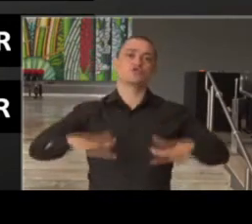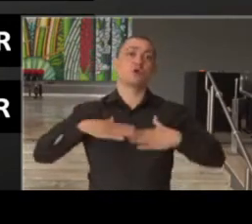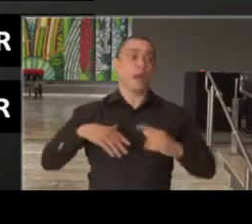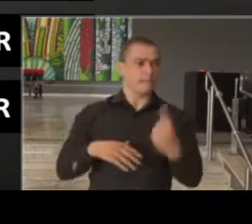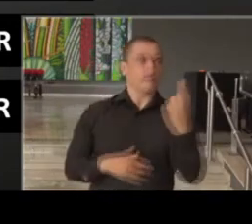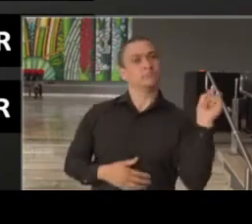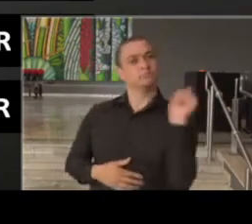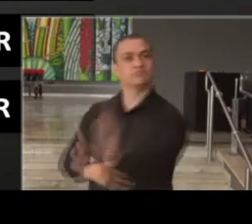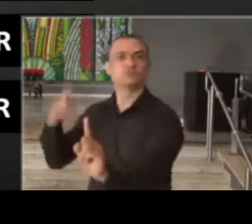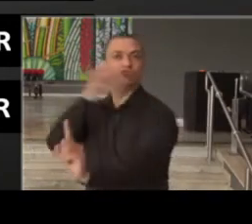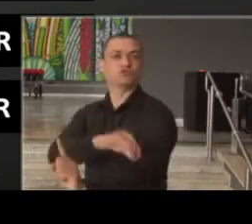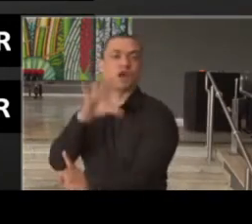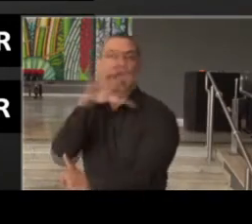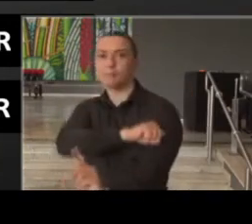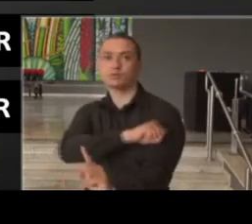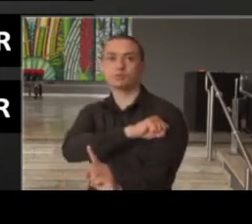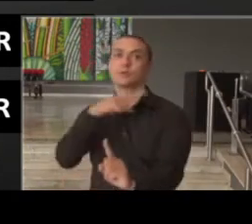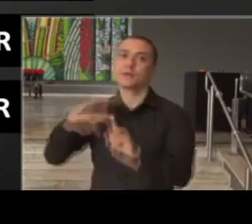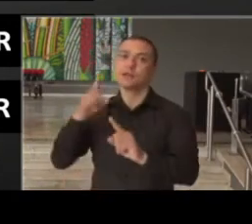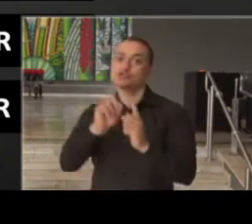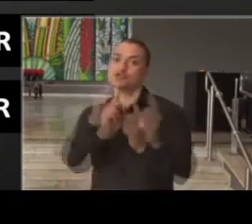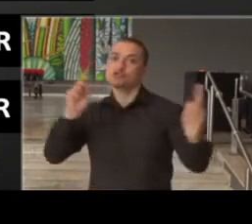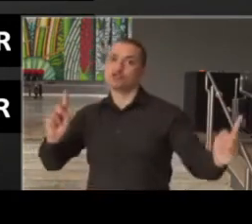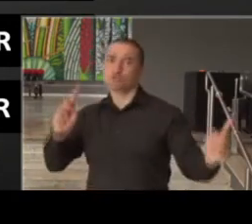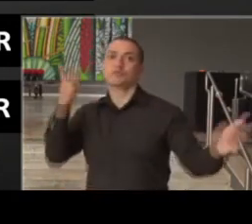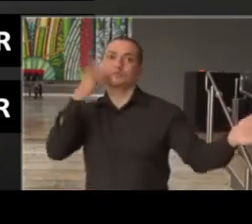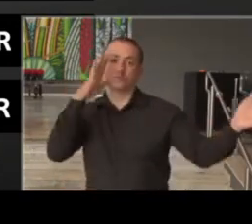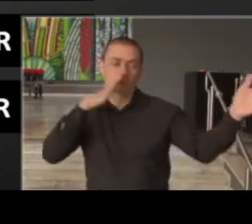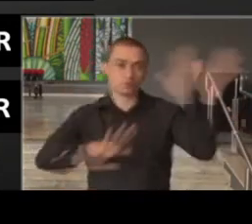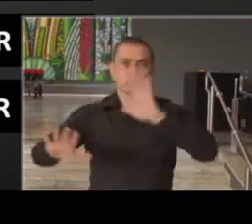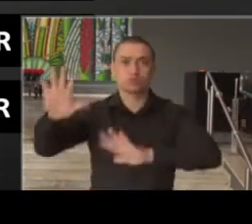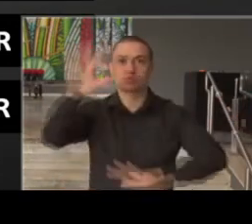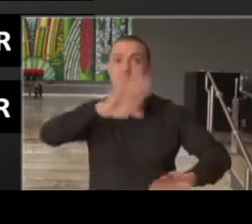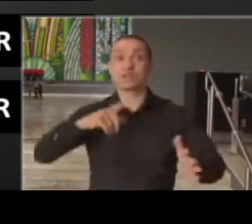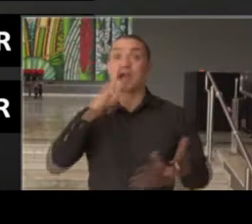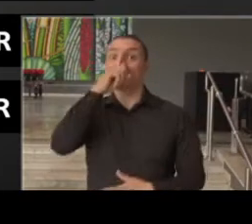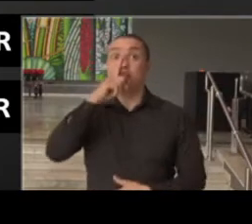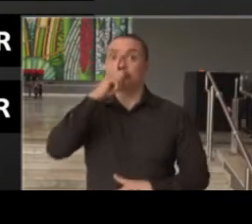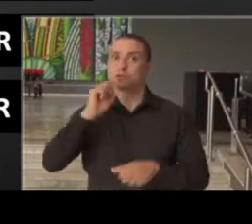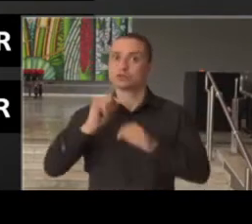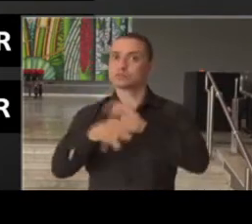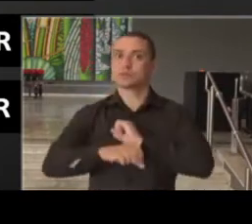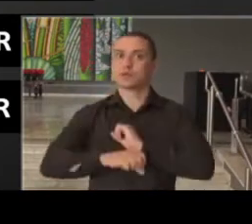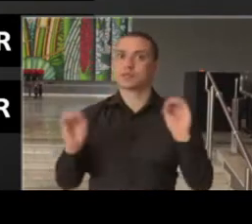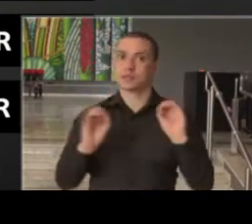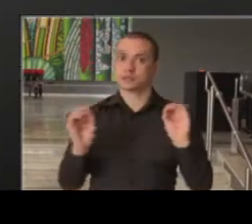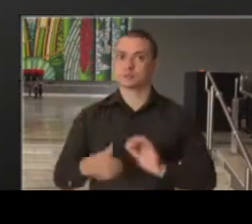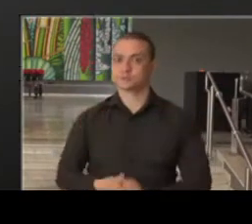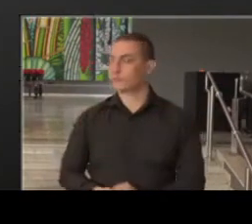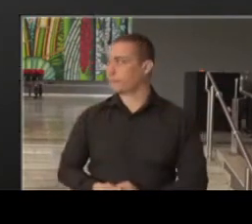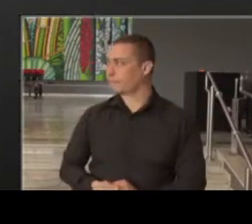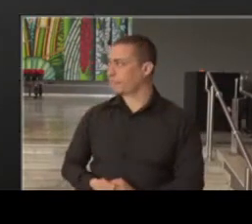prioridade e você mantém ainda mais o distanciamento social e não há risco para essa população.